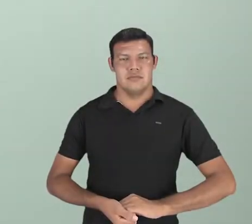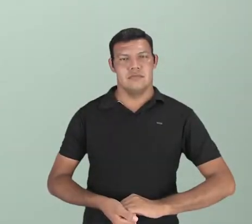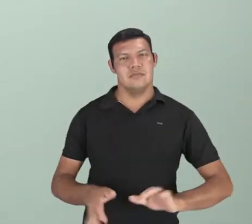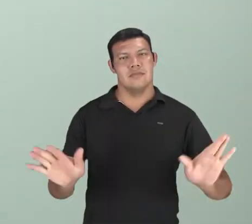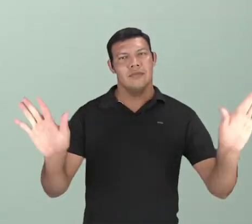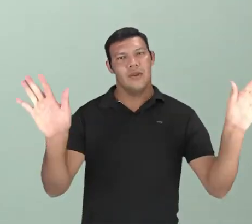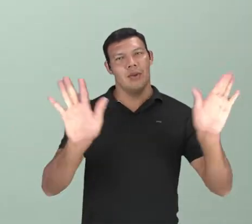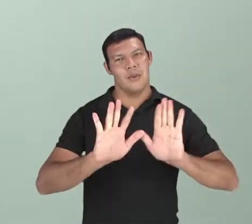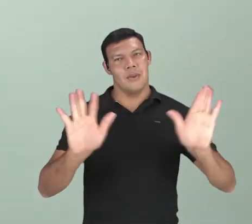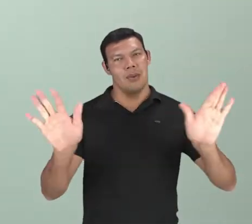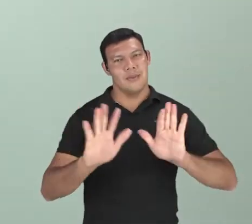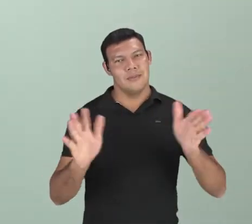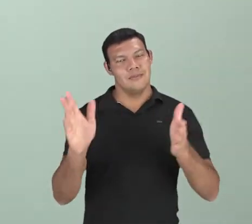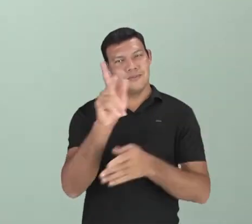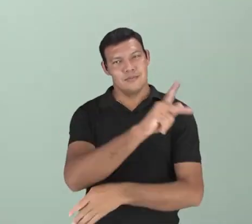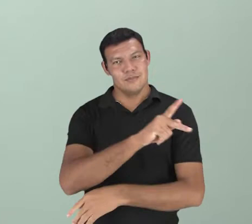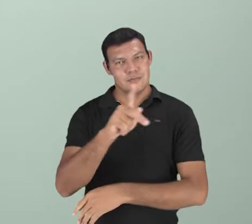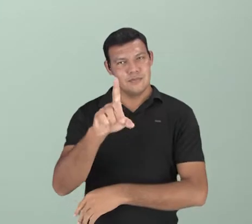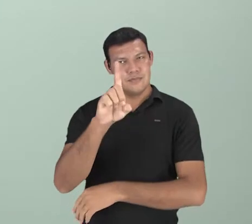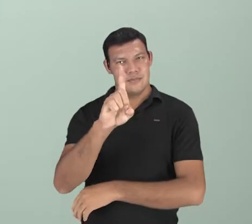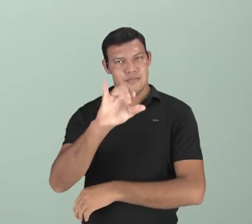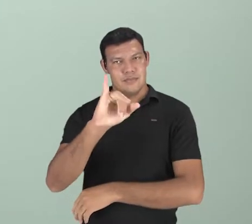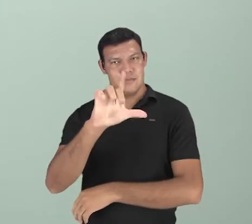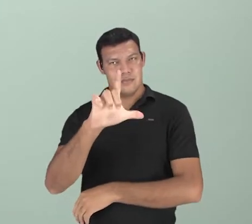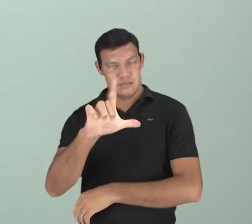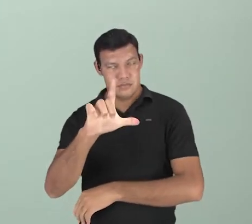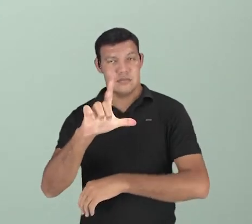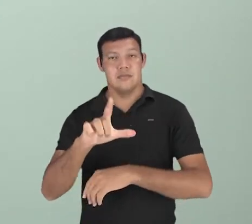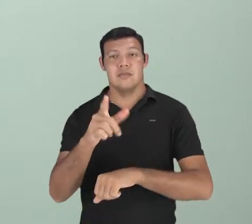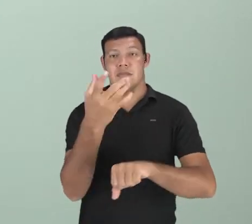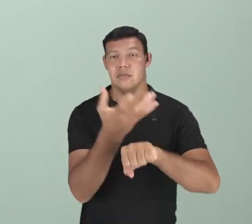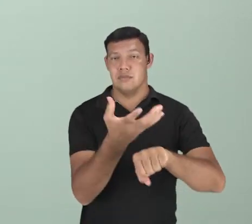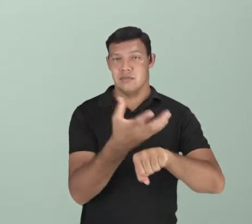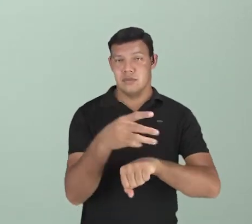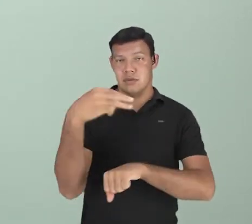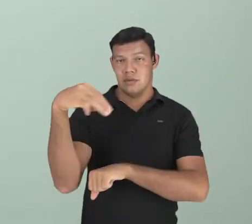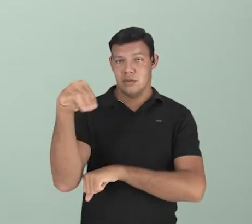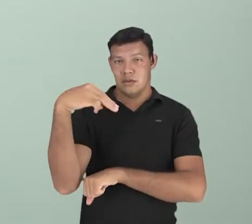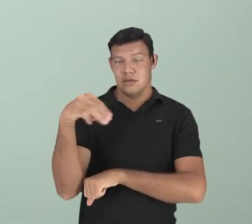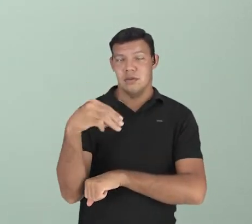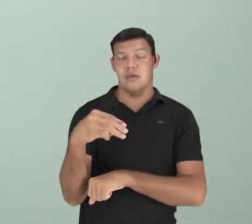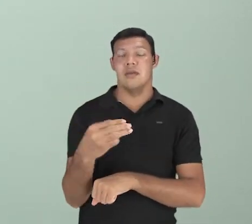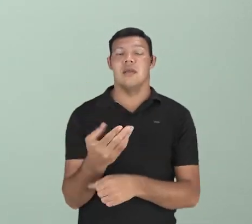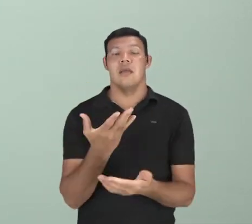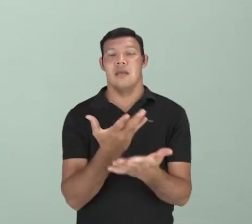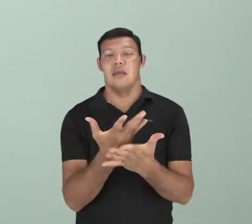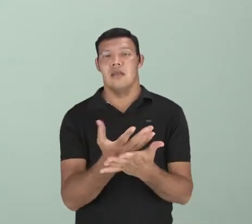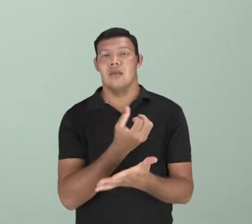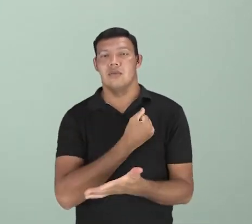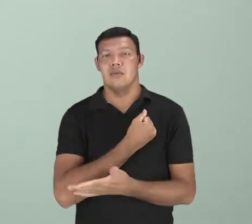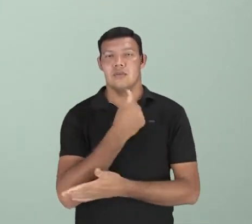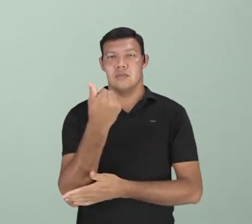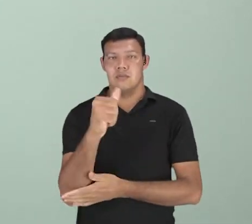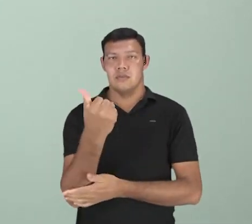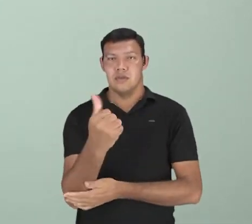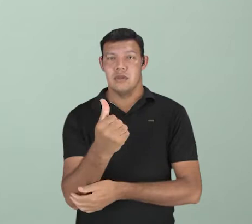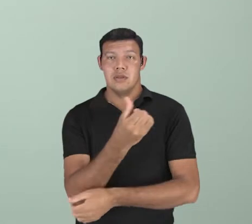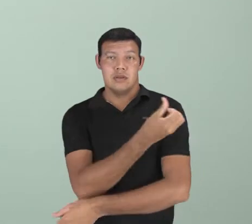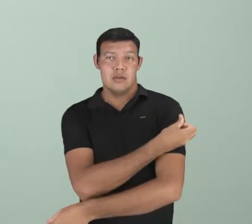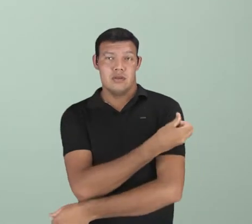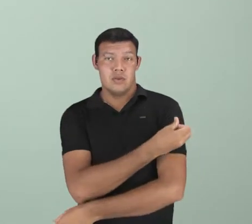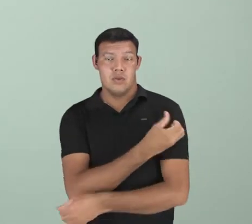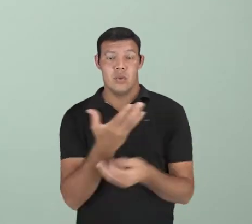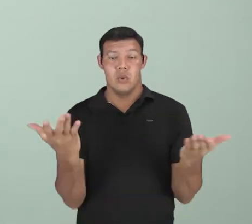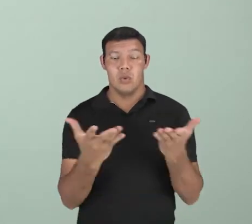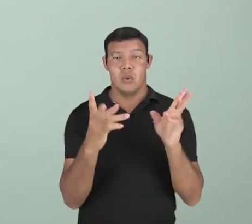o Olá eu sou a professora de um Cleidiane de matemática essa é a nossa aula 11 do sexto ano e hoje nós